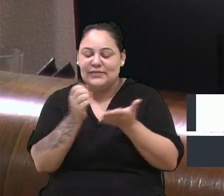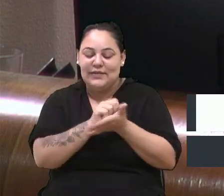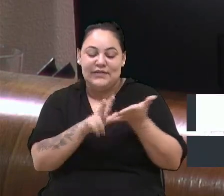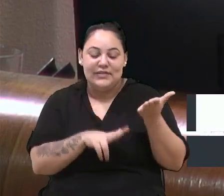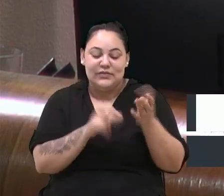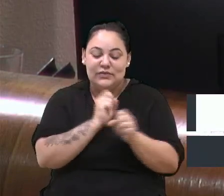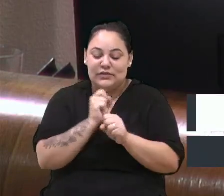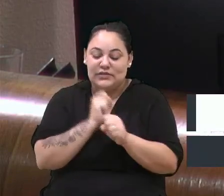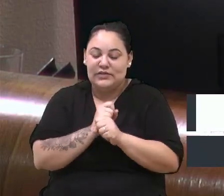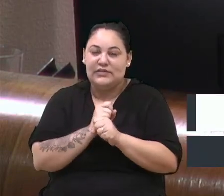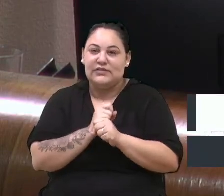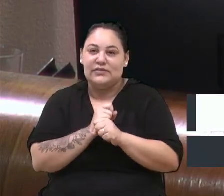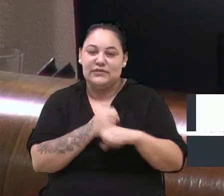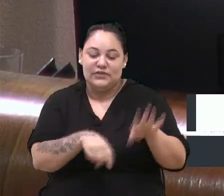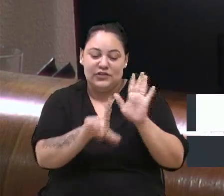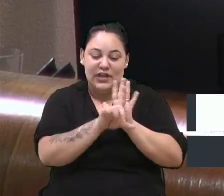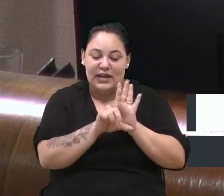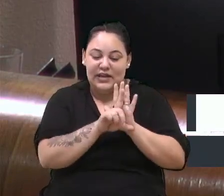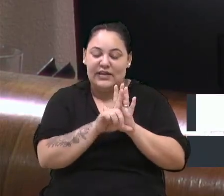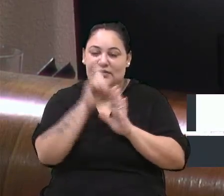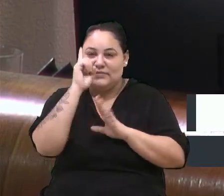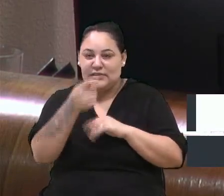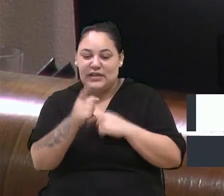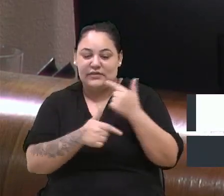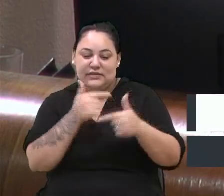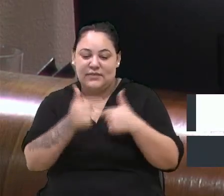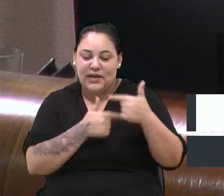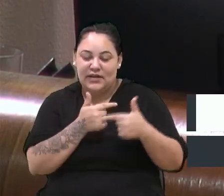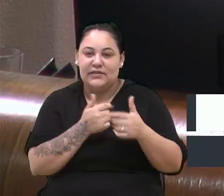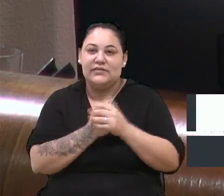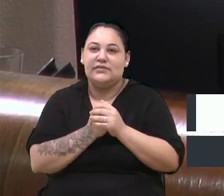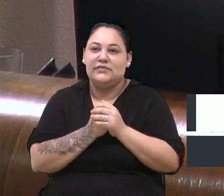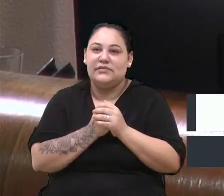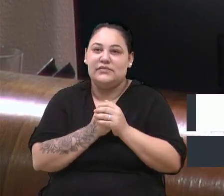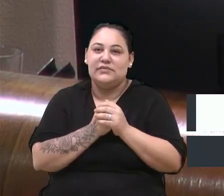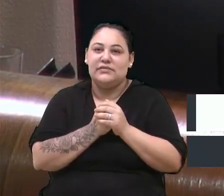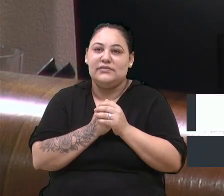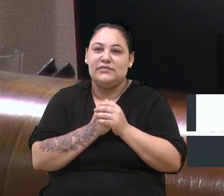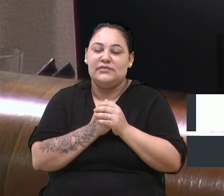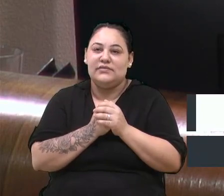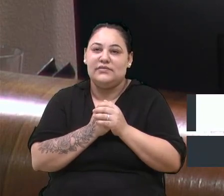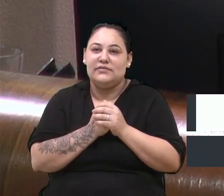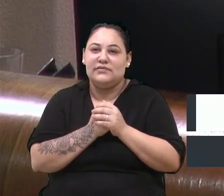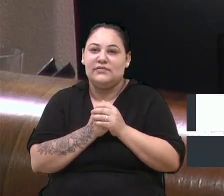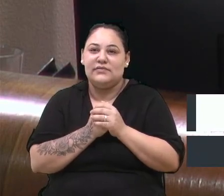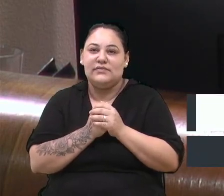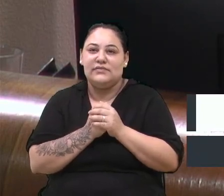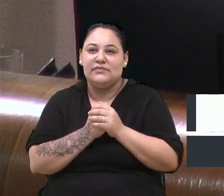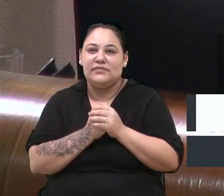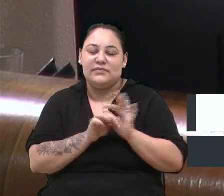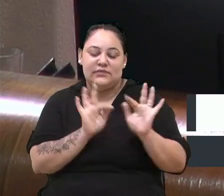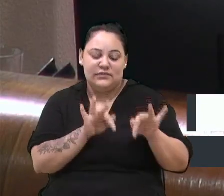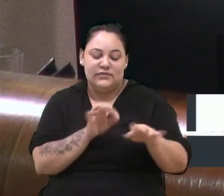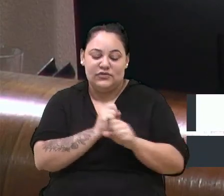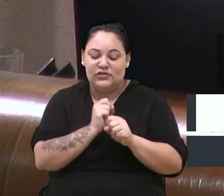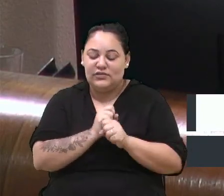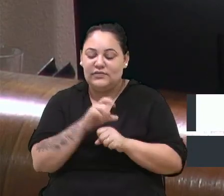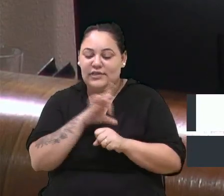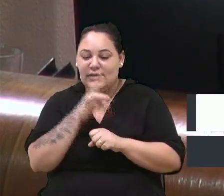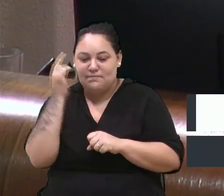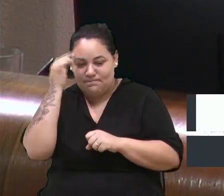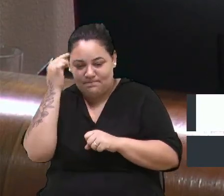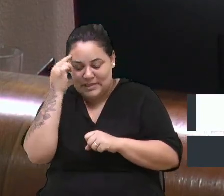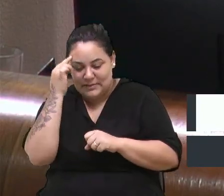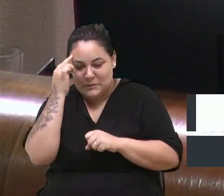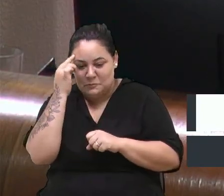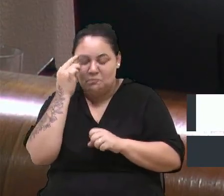nosso mandato, do nosso trabalho, isso tem que ser frequente, né, recorrente, mas no fim de ano a gente tem esse momento de reflexão. Quero